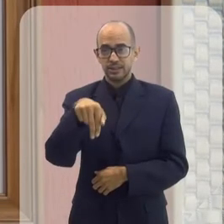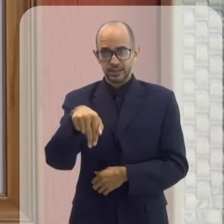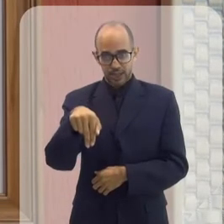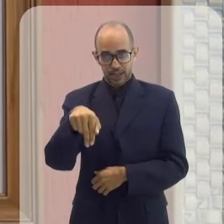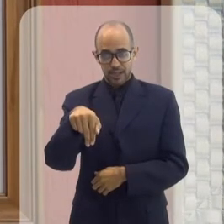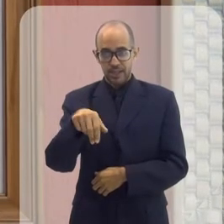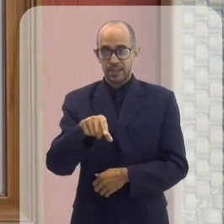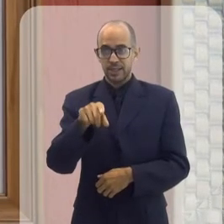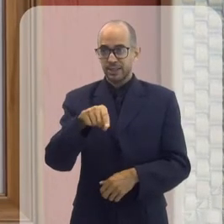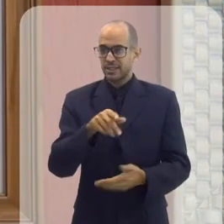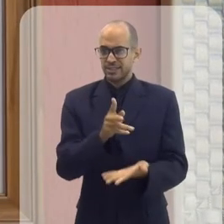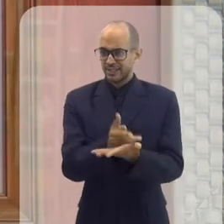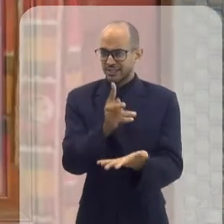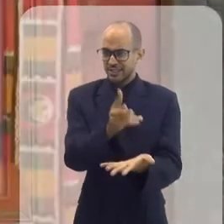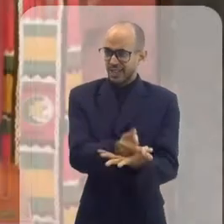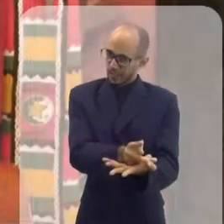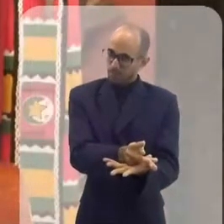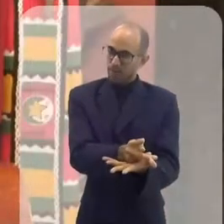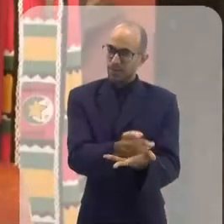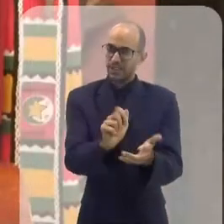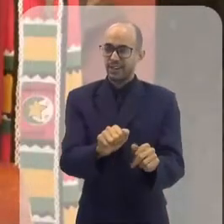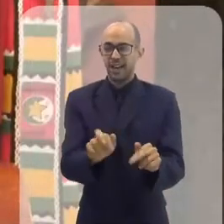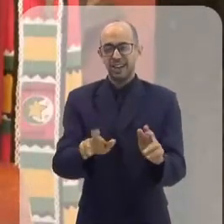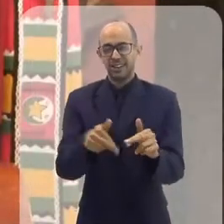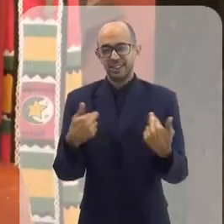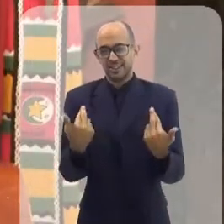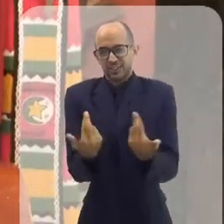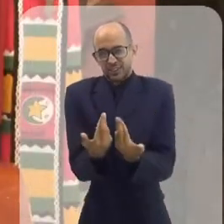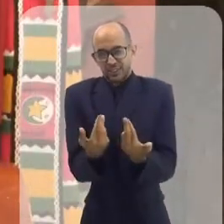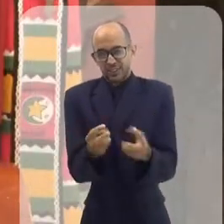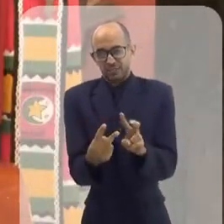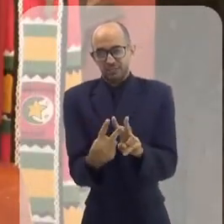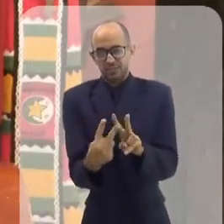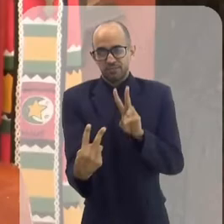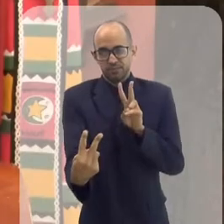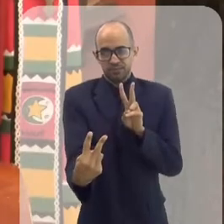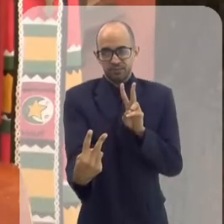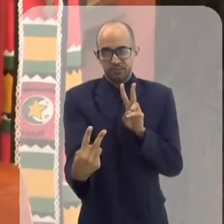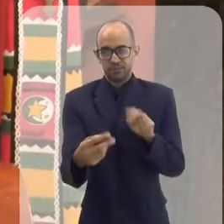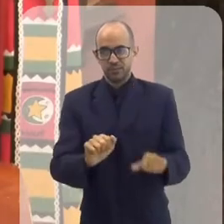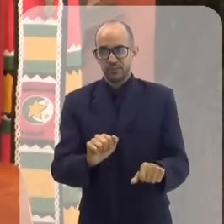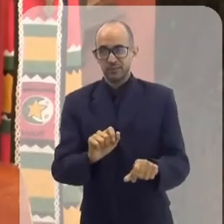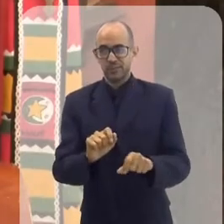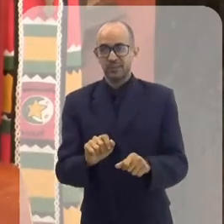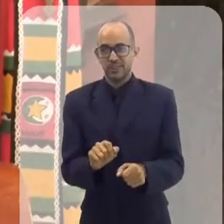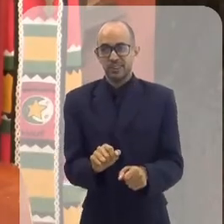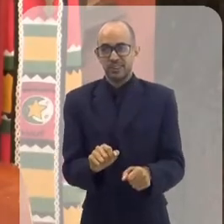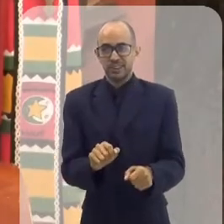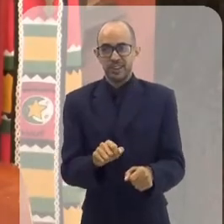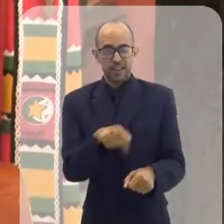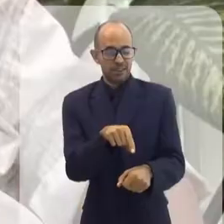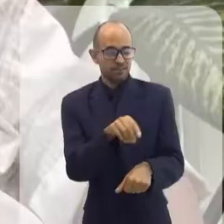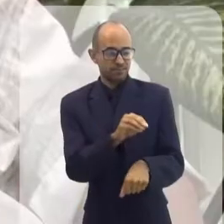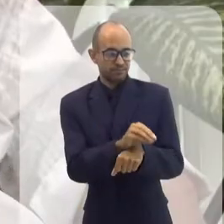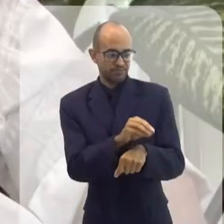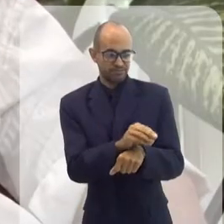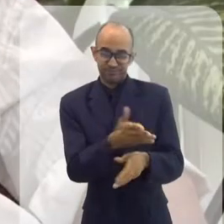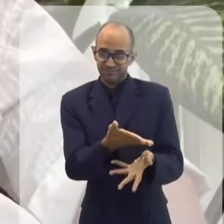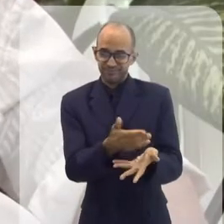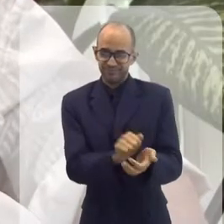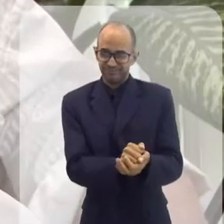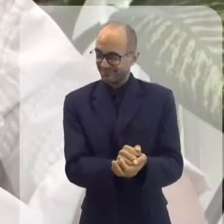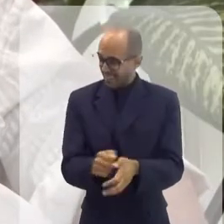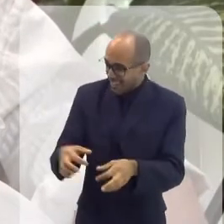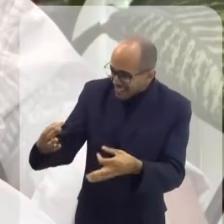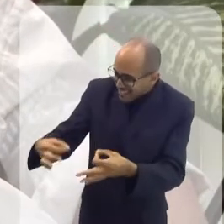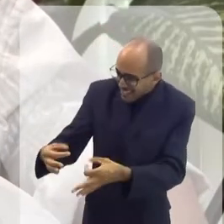amarrar nas reuniões sempre bom ter reunião online Nossa sentença teria tomando quanto